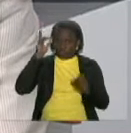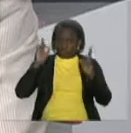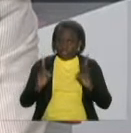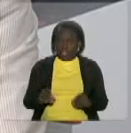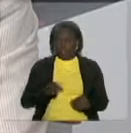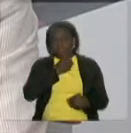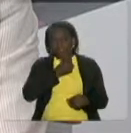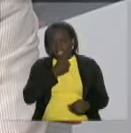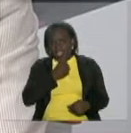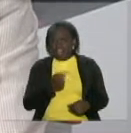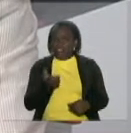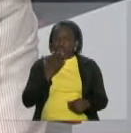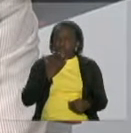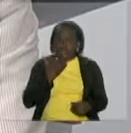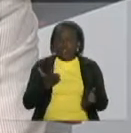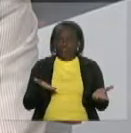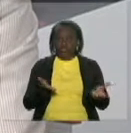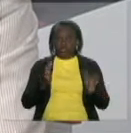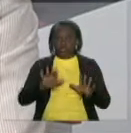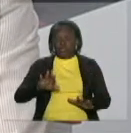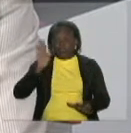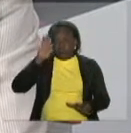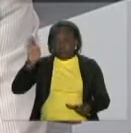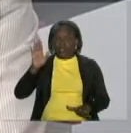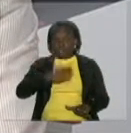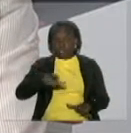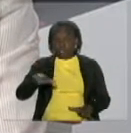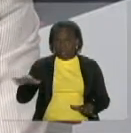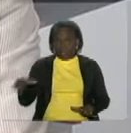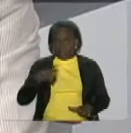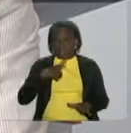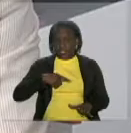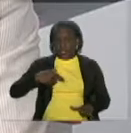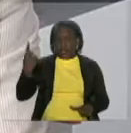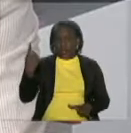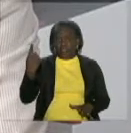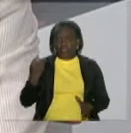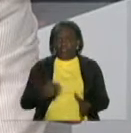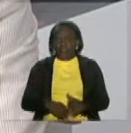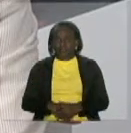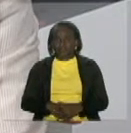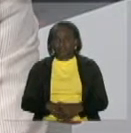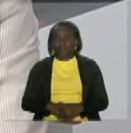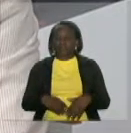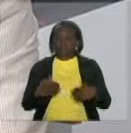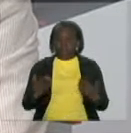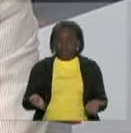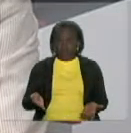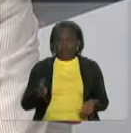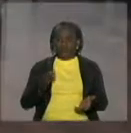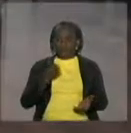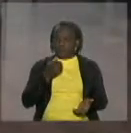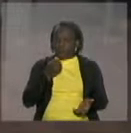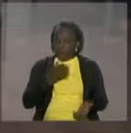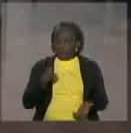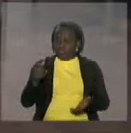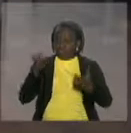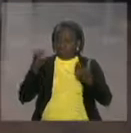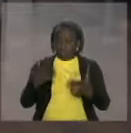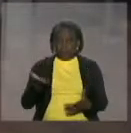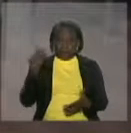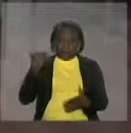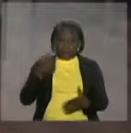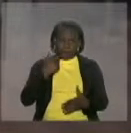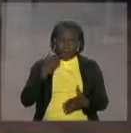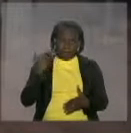pessoa com deficiência, para o idoso, para o índio, mas a criança ela tem absoluta prioridade. E isso é interessante que você está falando,